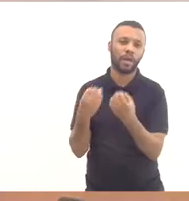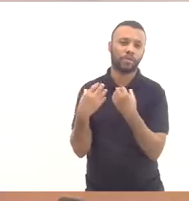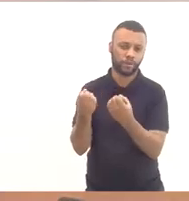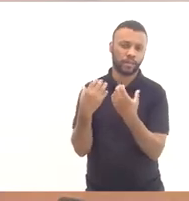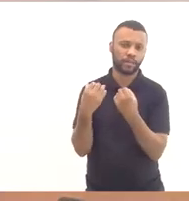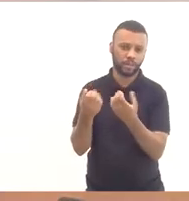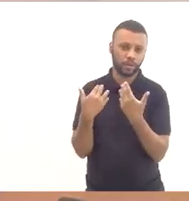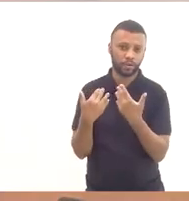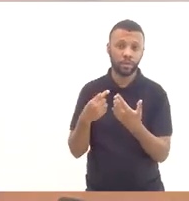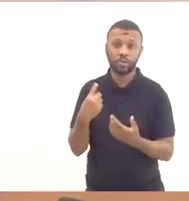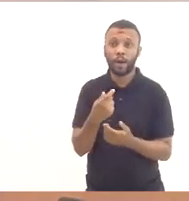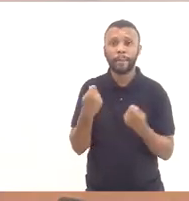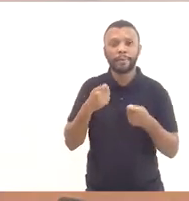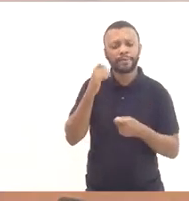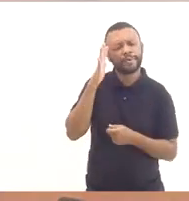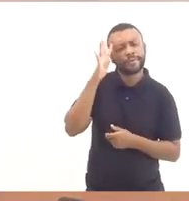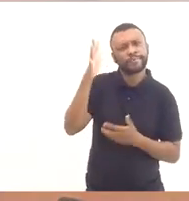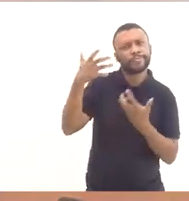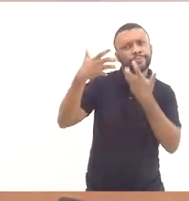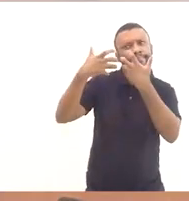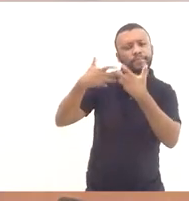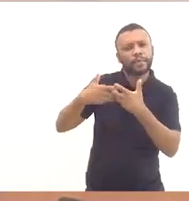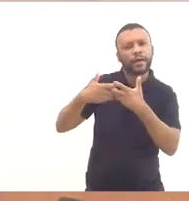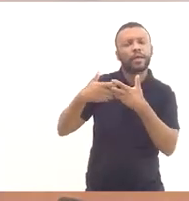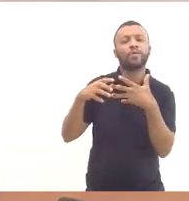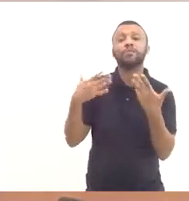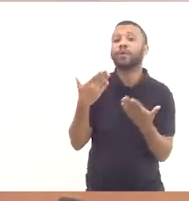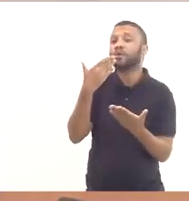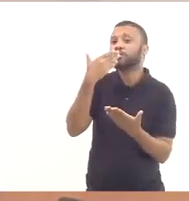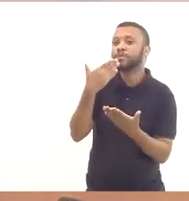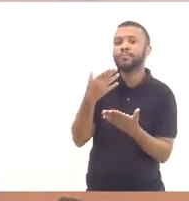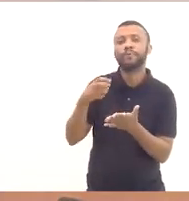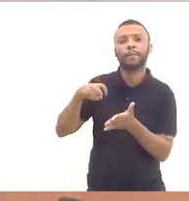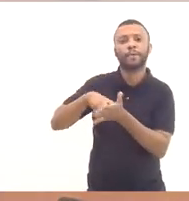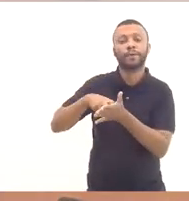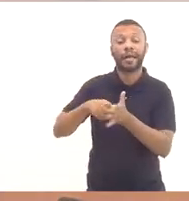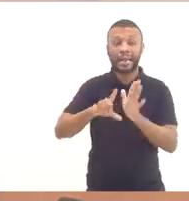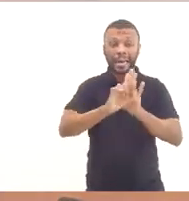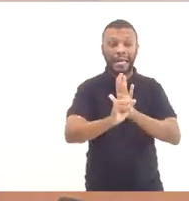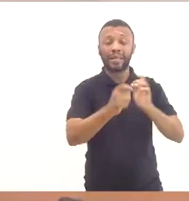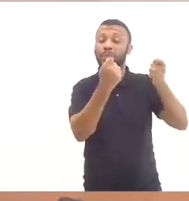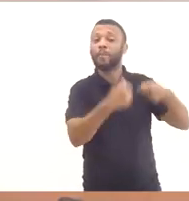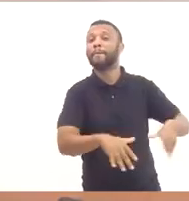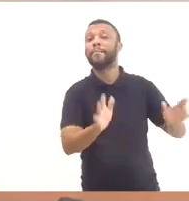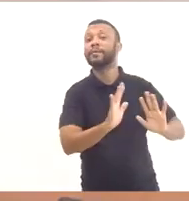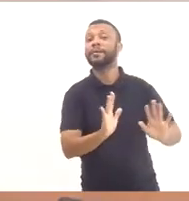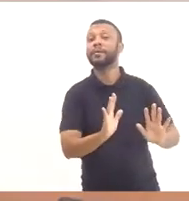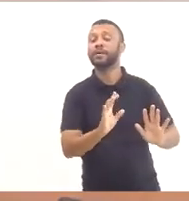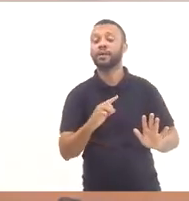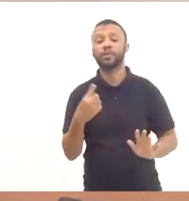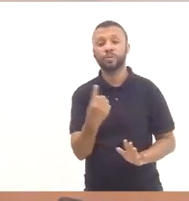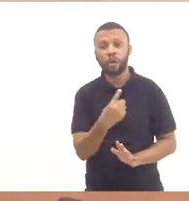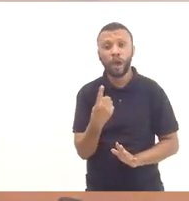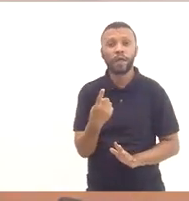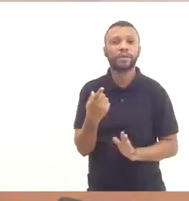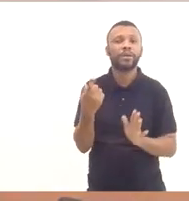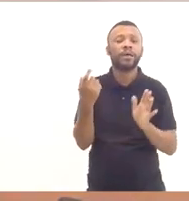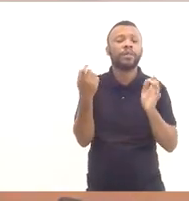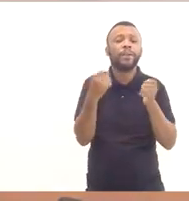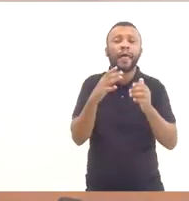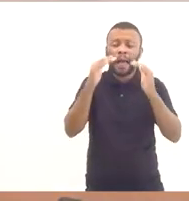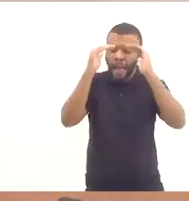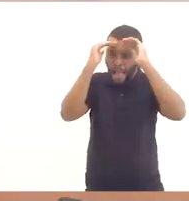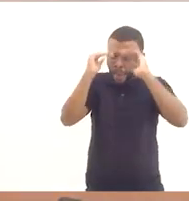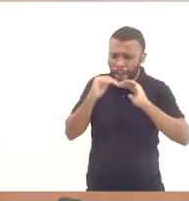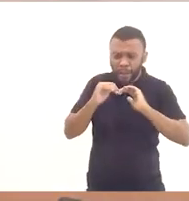que seja repensado a punição a gente não precisa mais de lei a gente precisa de não há mais nem